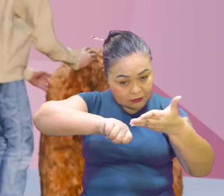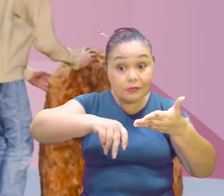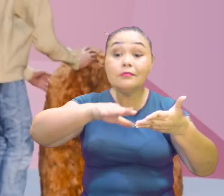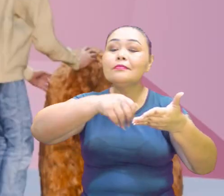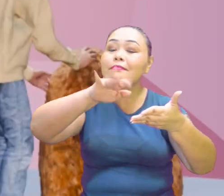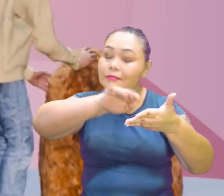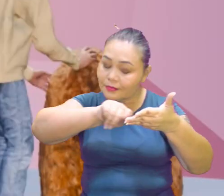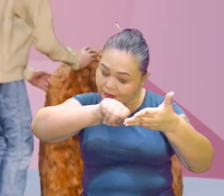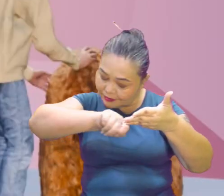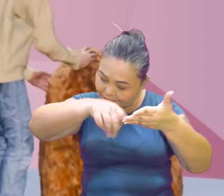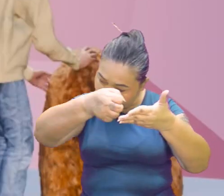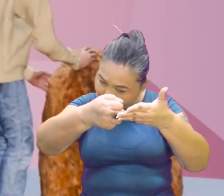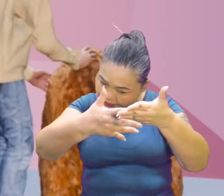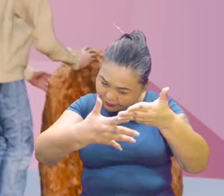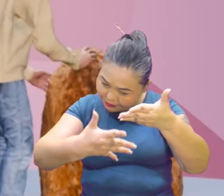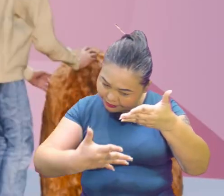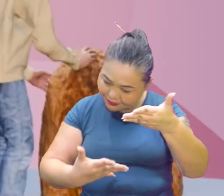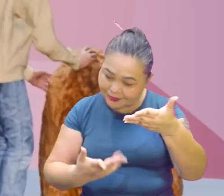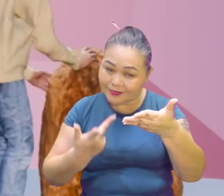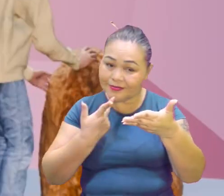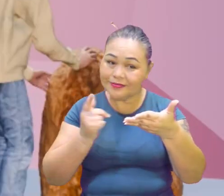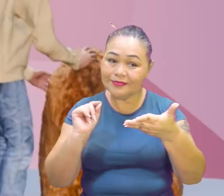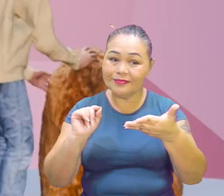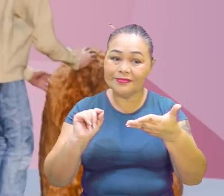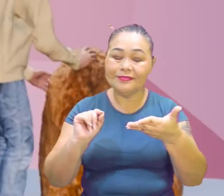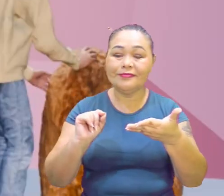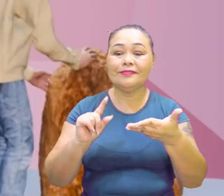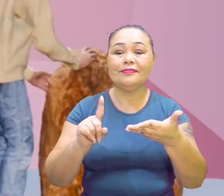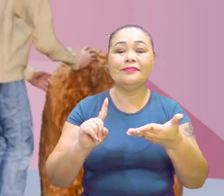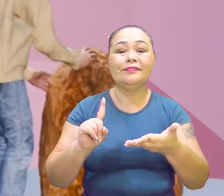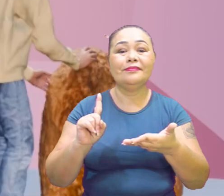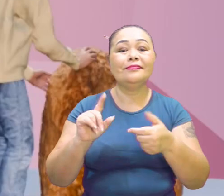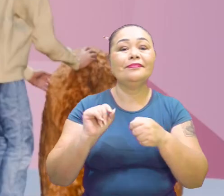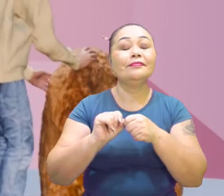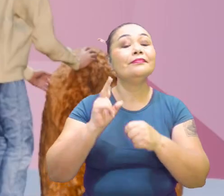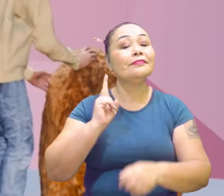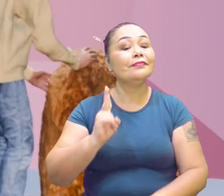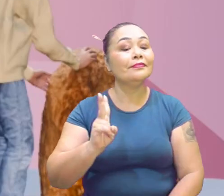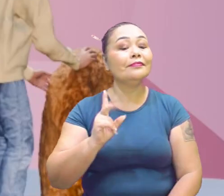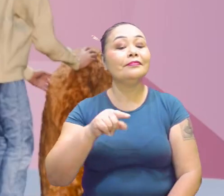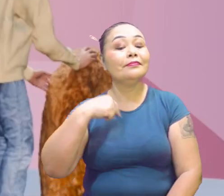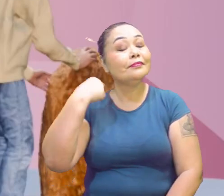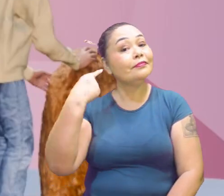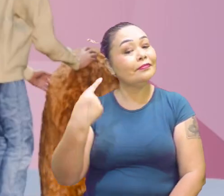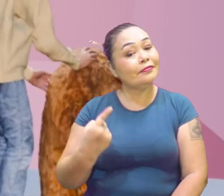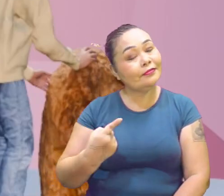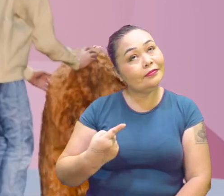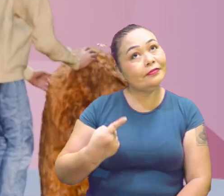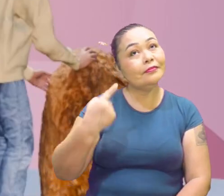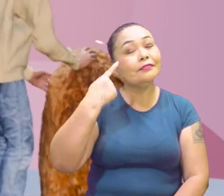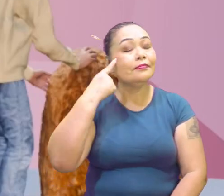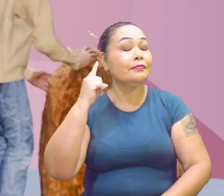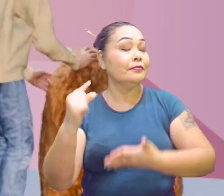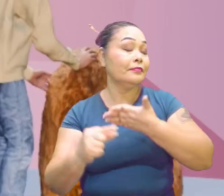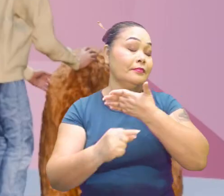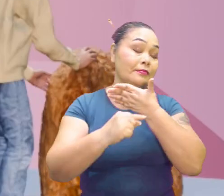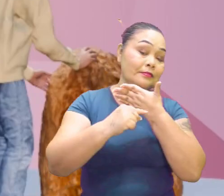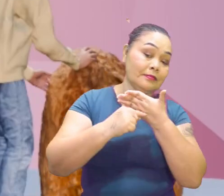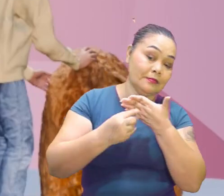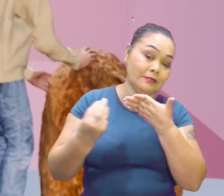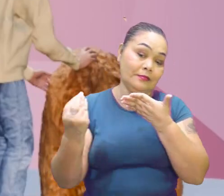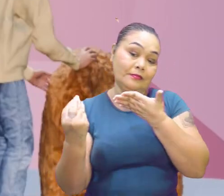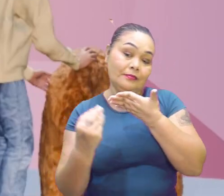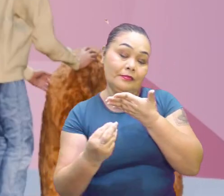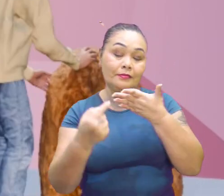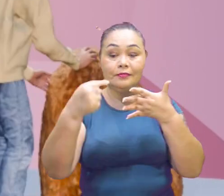fala tudo, desenvolvimento. Isso, o próprio nome já né? diz o que você vai fazer ali. Você cita, aí depois você vem com as citações, com